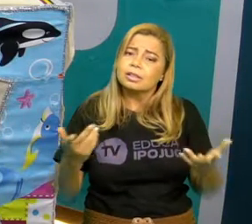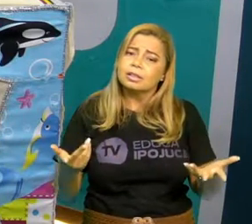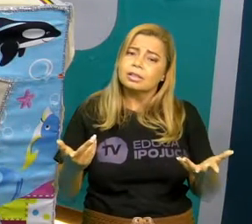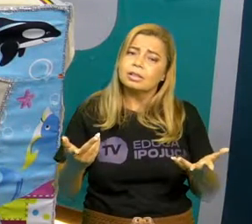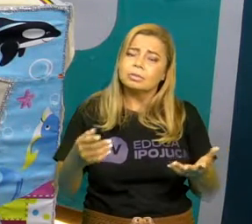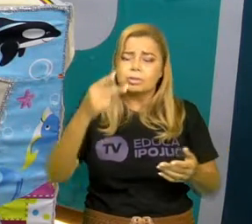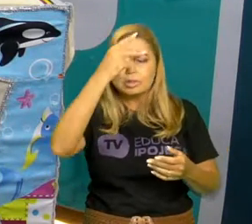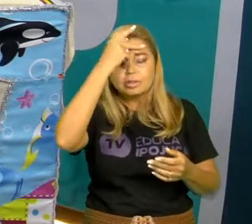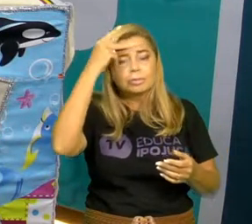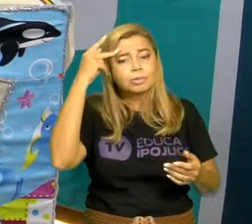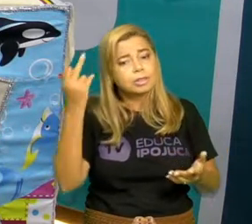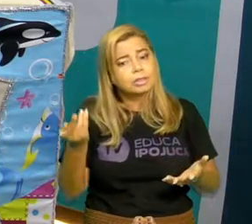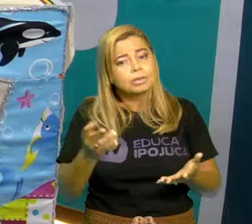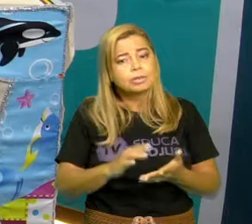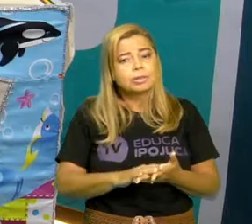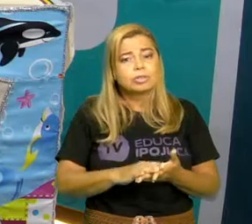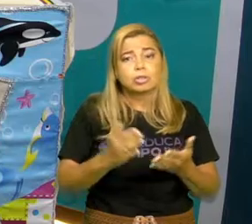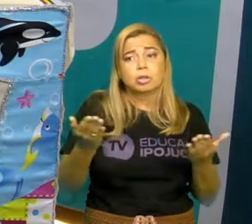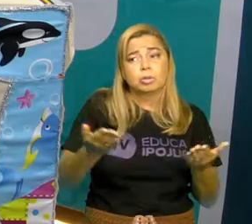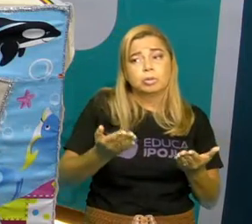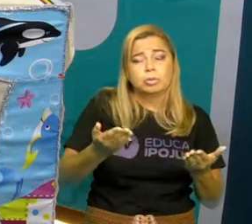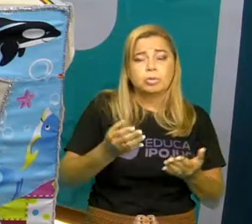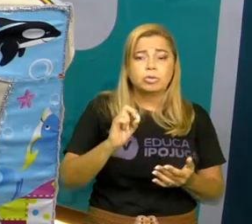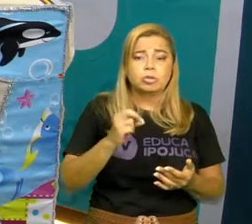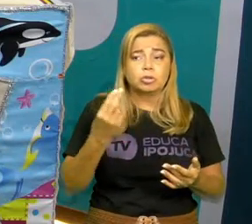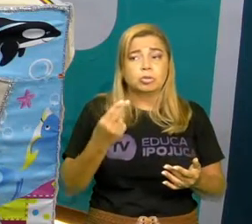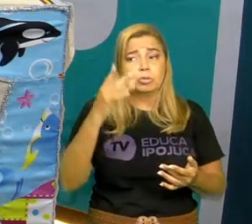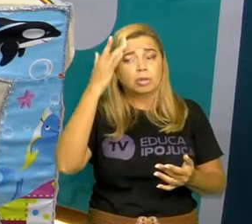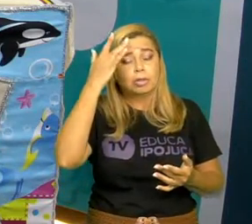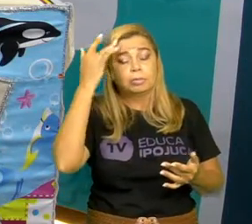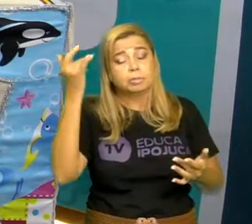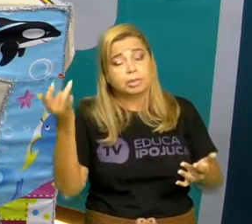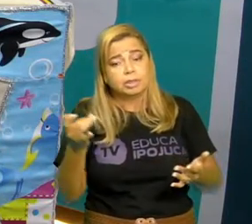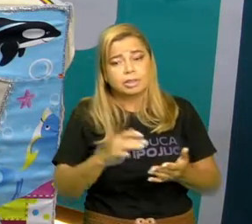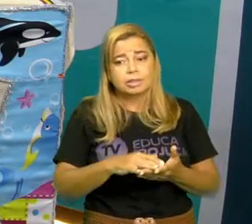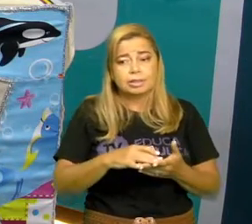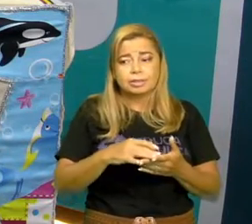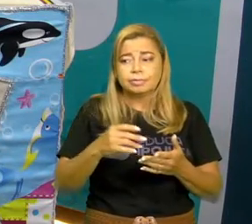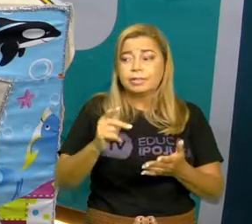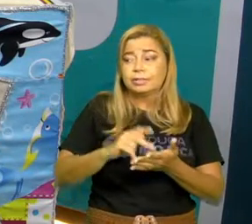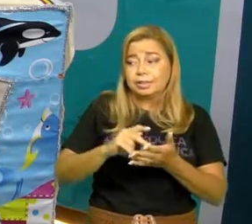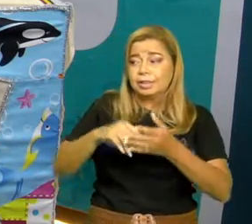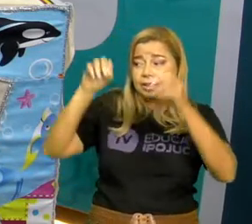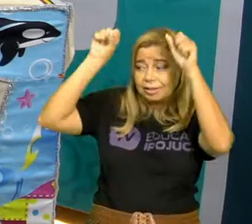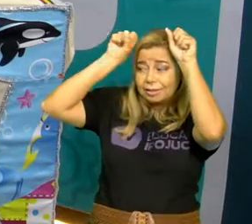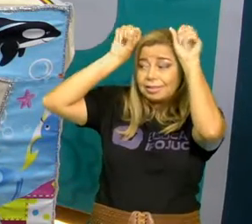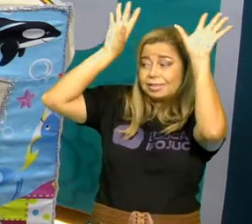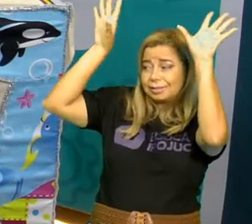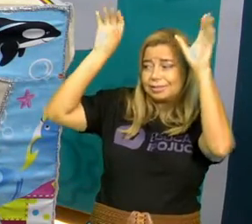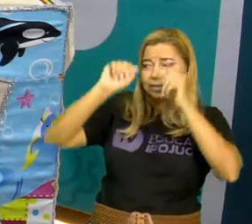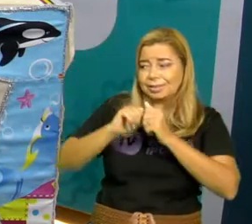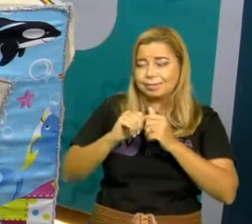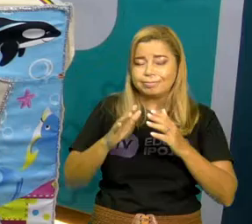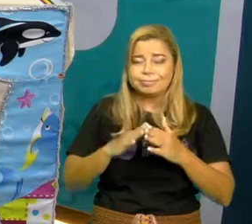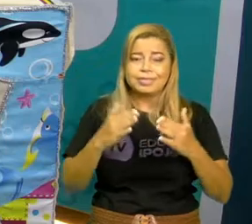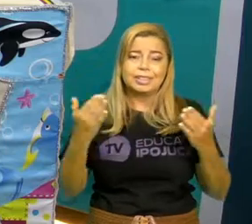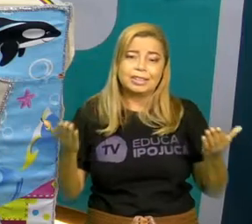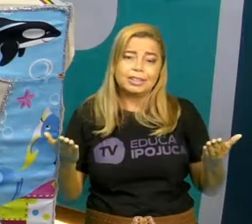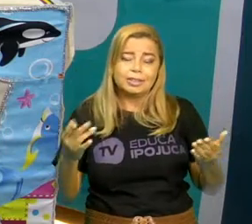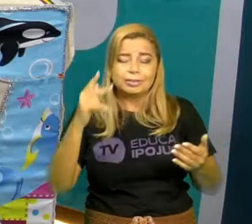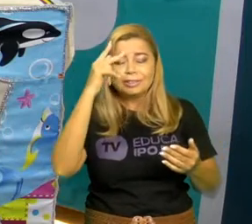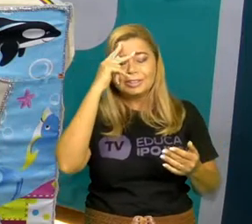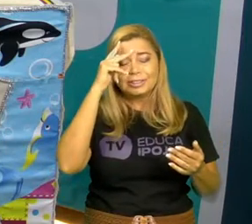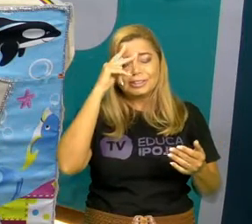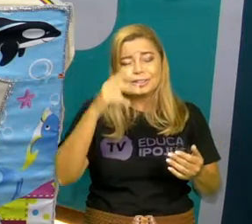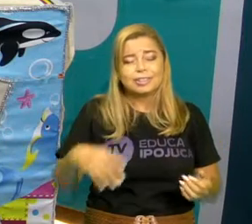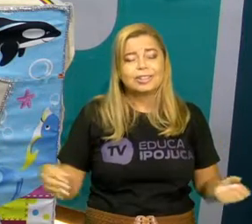hoje, mas a gente vai precisar amanhã, tá? Não é isso, leiturinha? Verdade. Então, criançada, a nossa história tá chegando ao